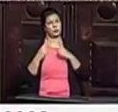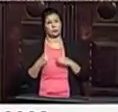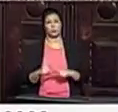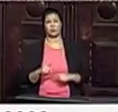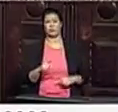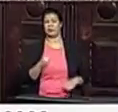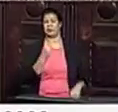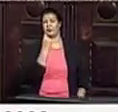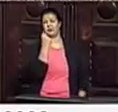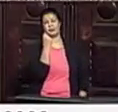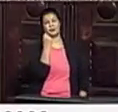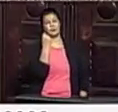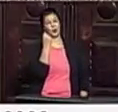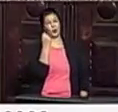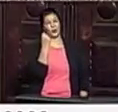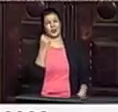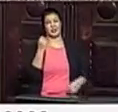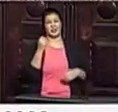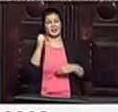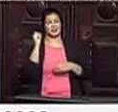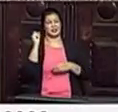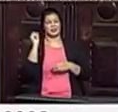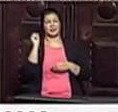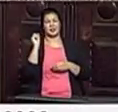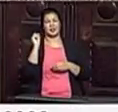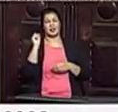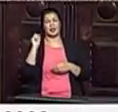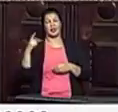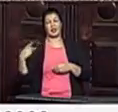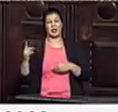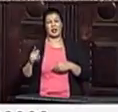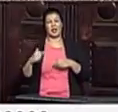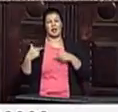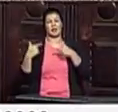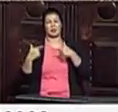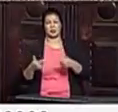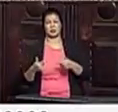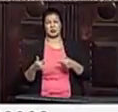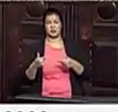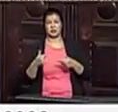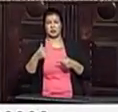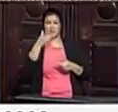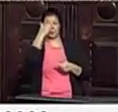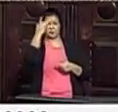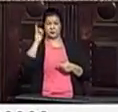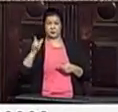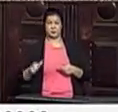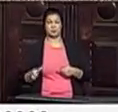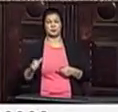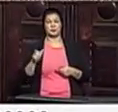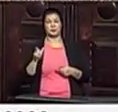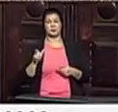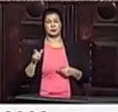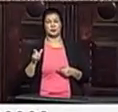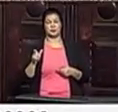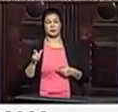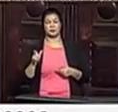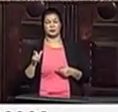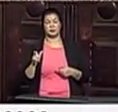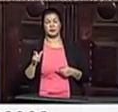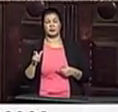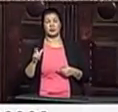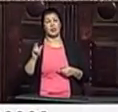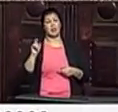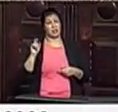o voto, a doação de entidade física como empresas na